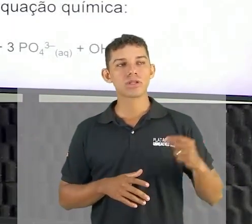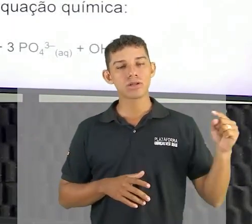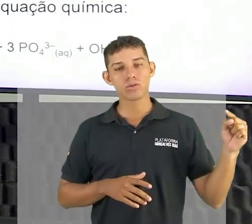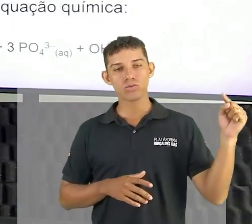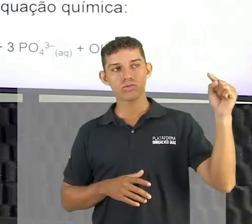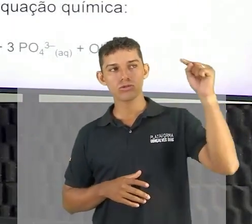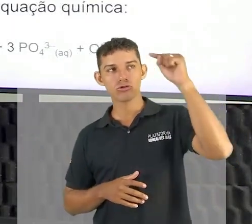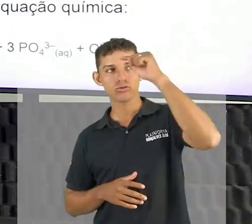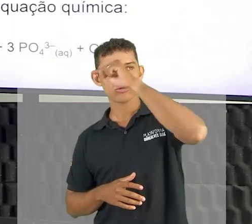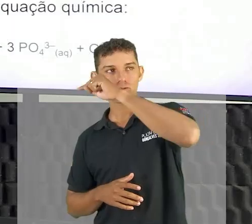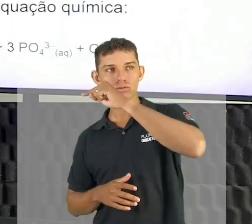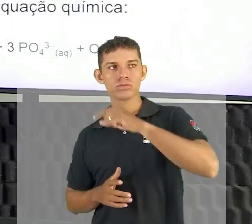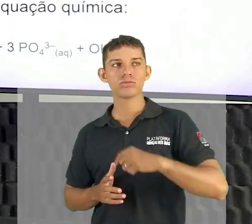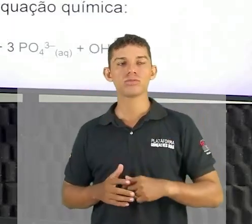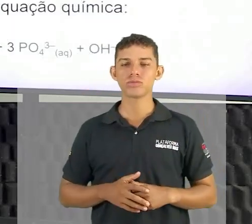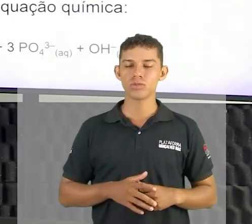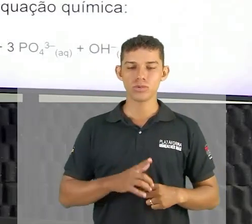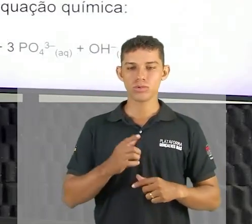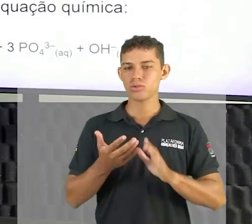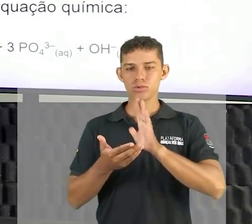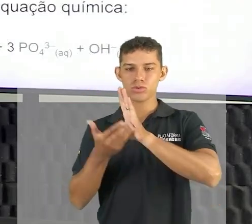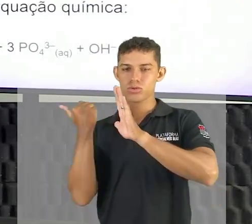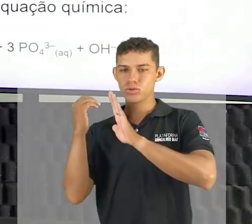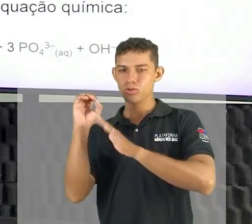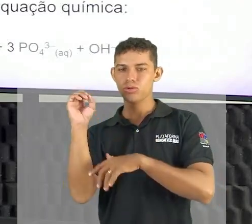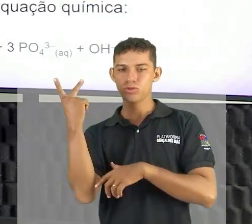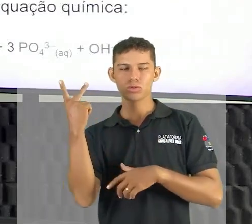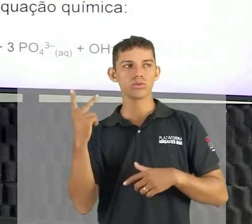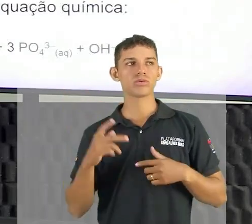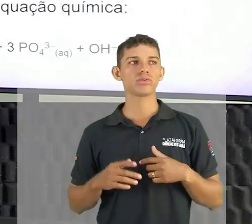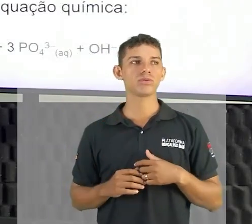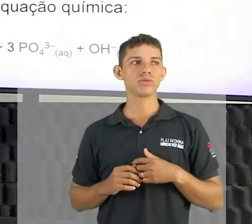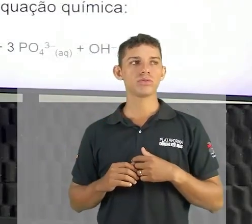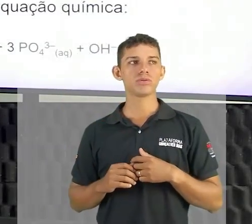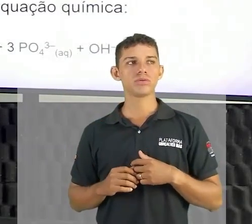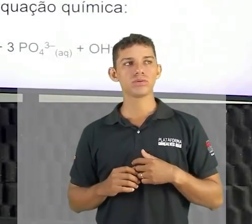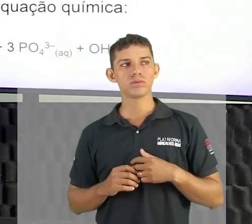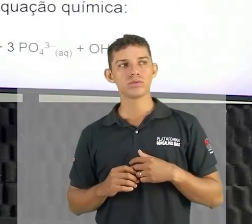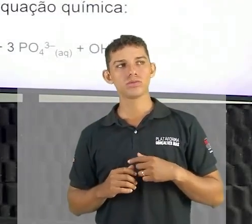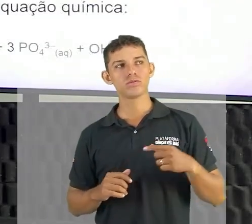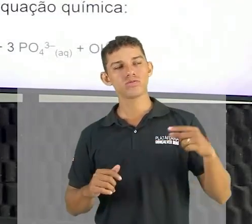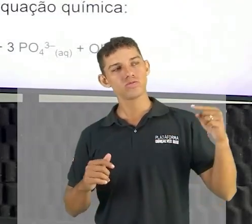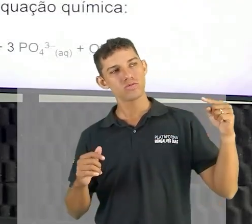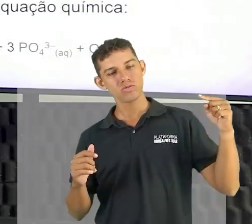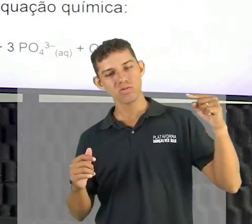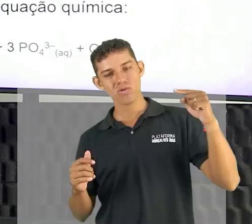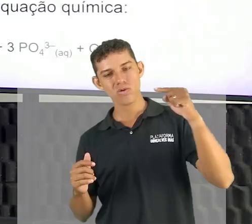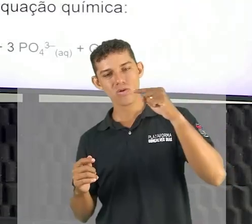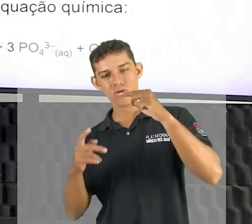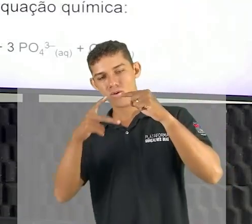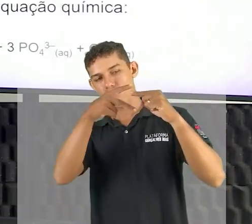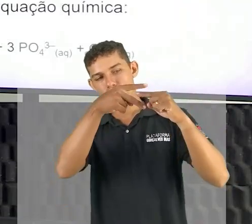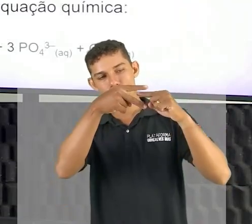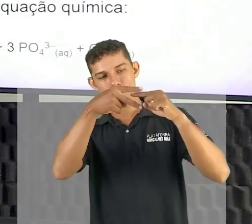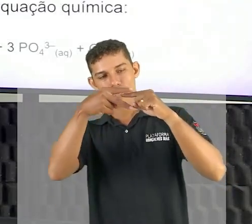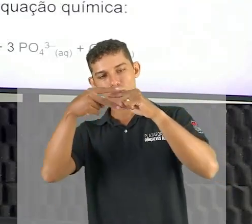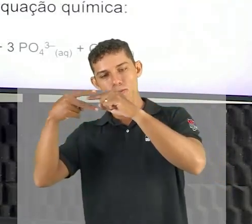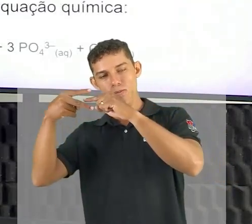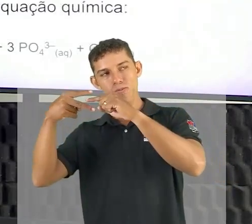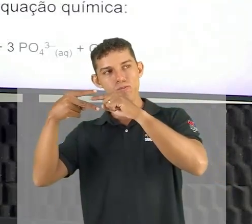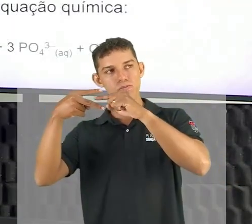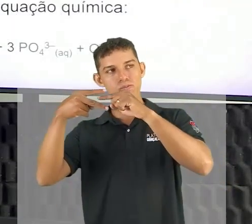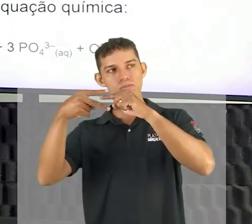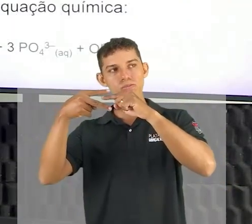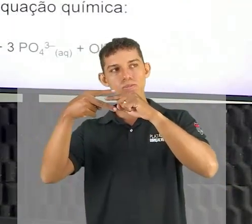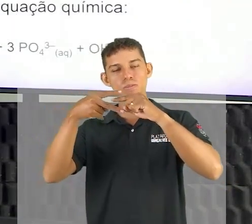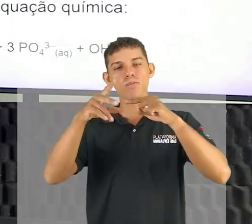ó. Não tira a hidroxila não, que se tu tirar eu coloco. E aí ele aponta para lá. Só que quando ele desloca para lá, o que